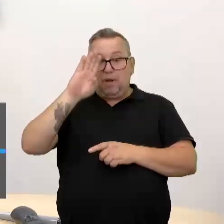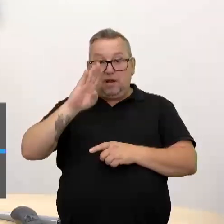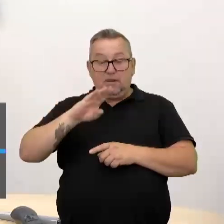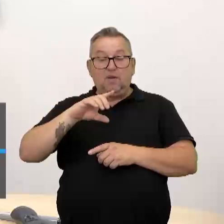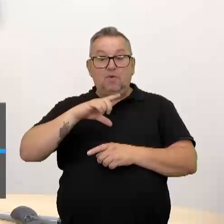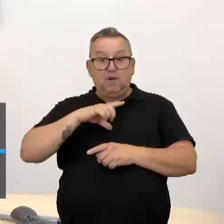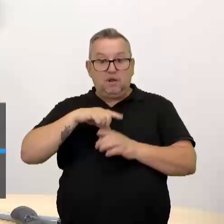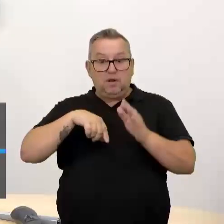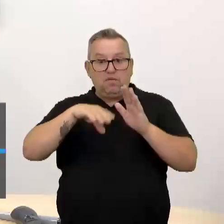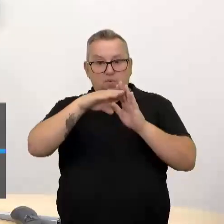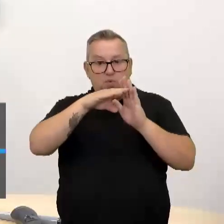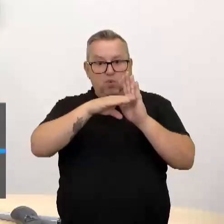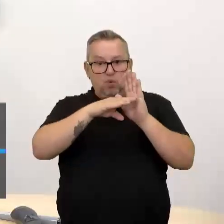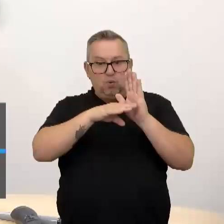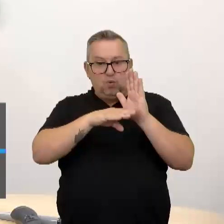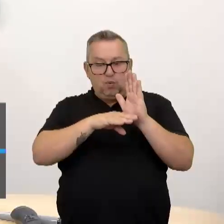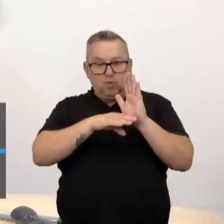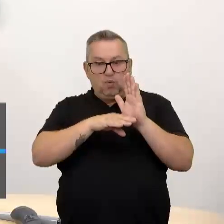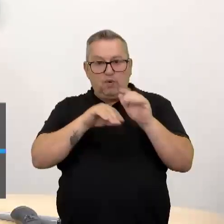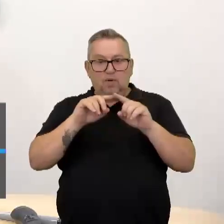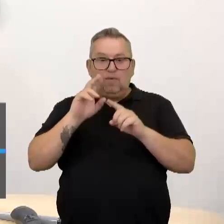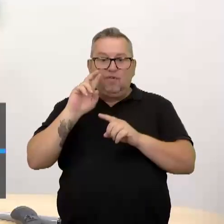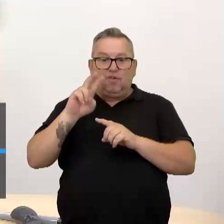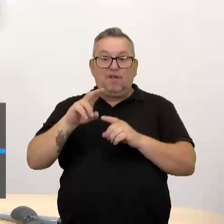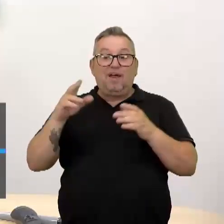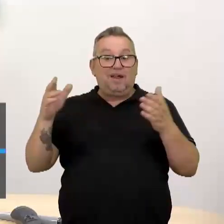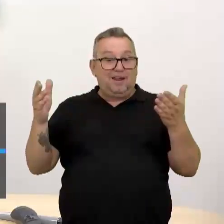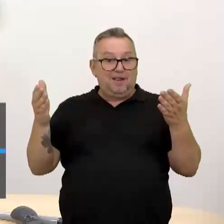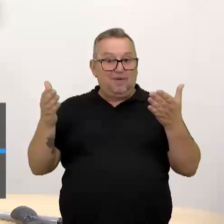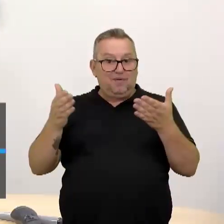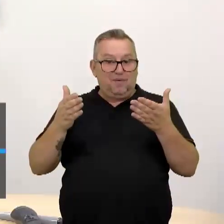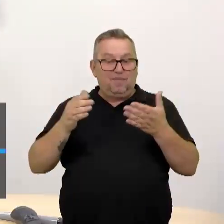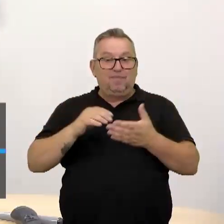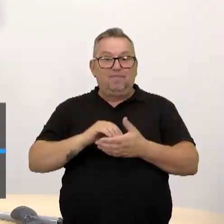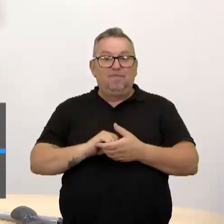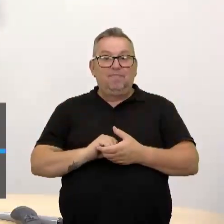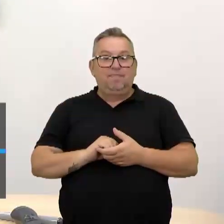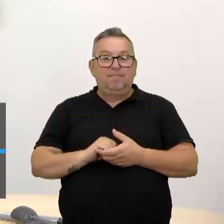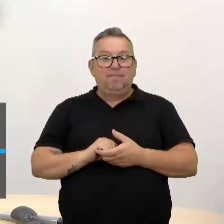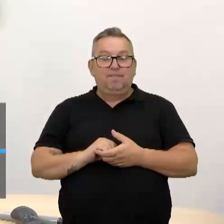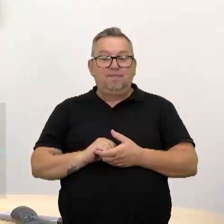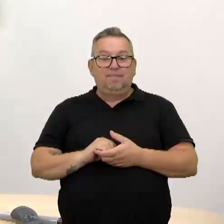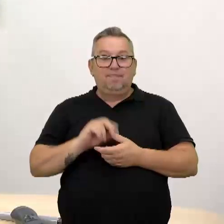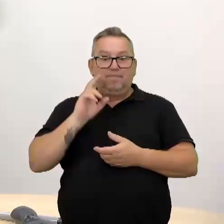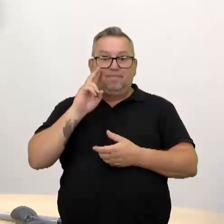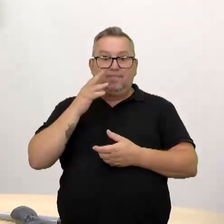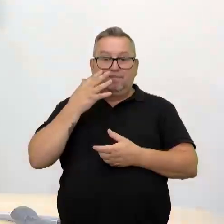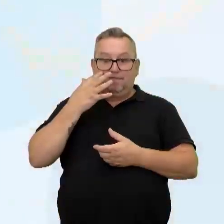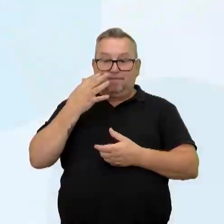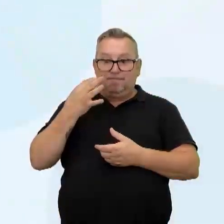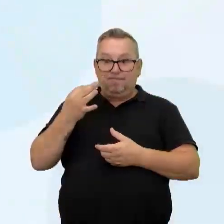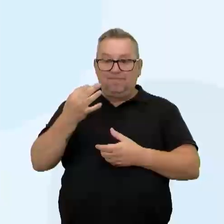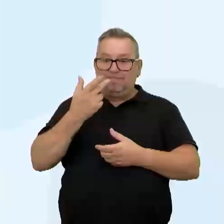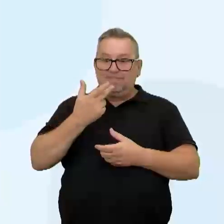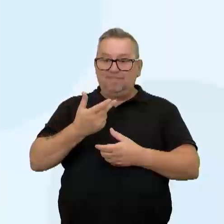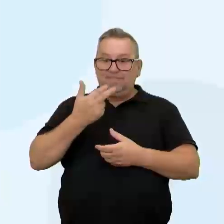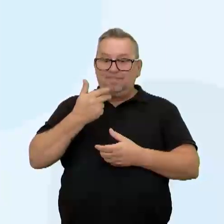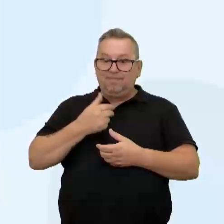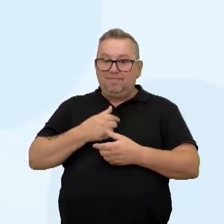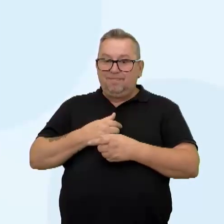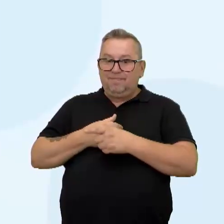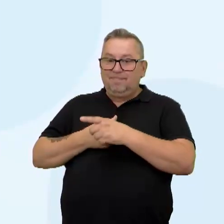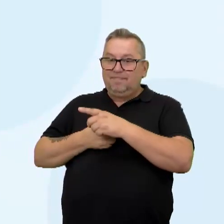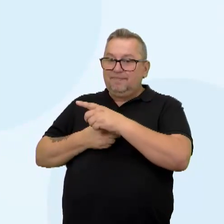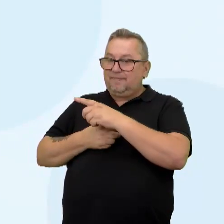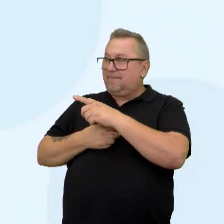3 classificações, o seu potencial, como a gente vai ver aí no próximo mapa. Olha lá. A gente vai observar pelas cores do mapa,